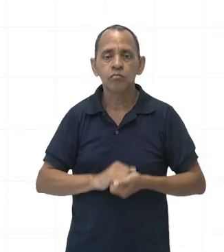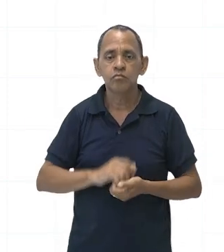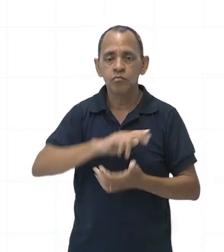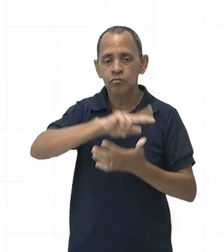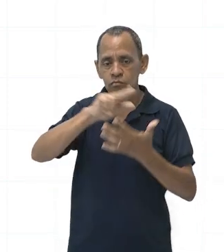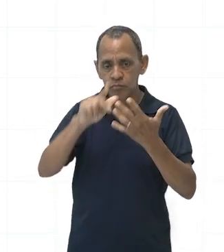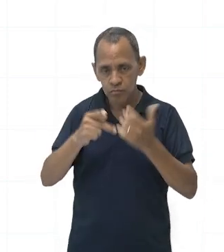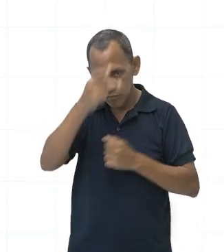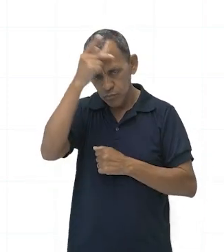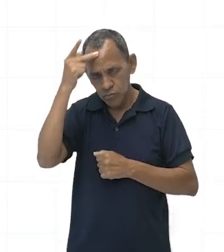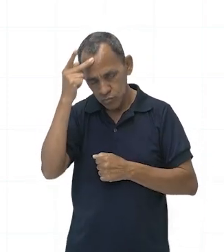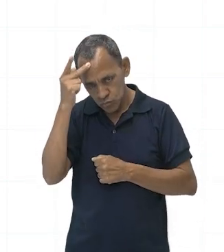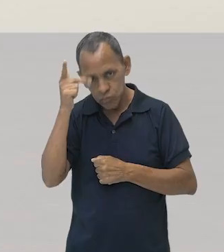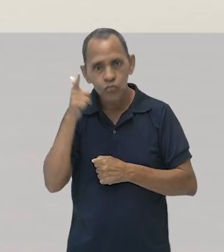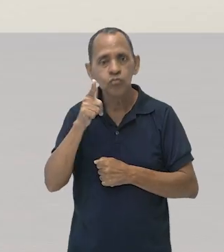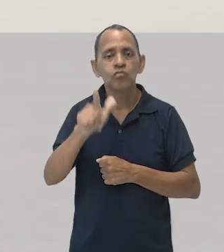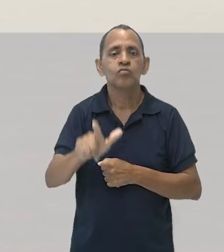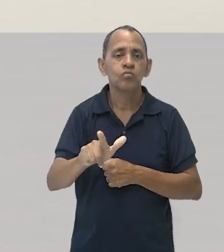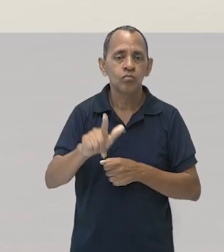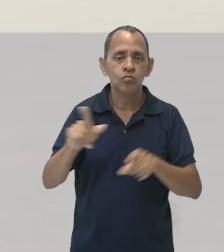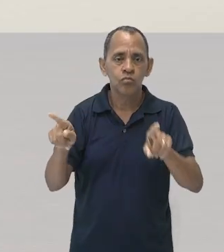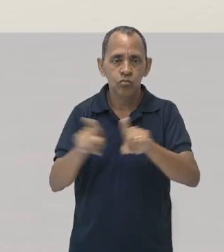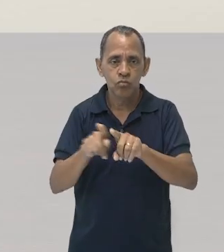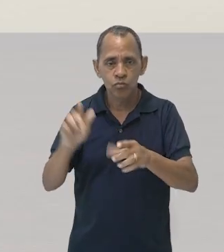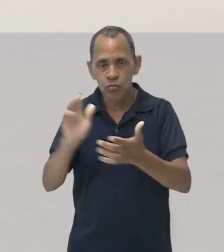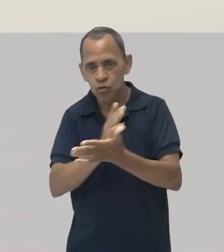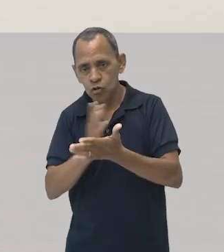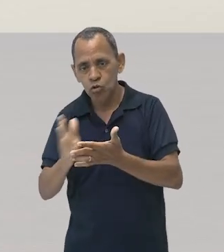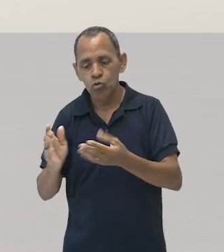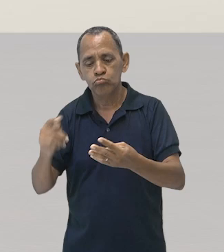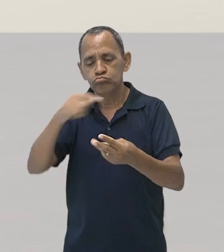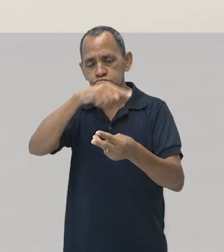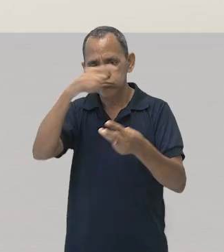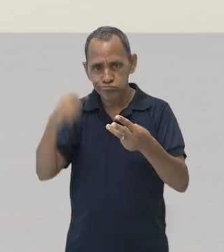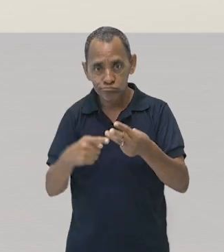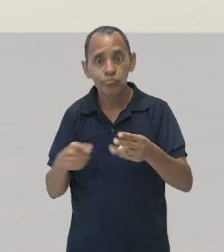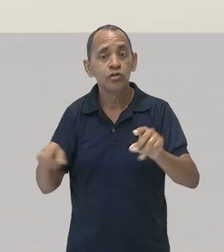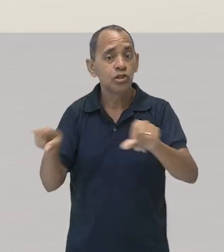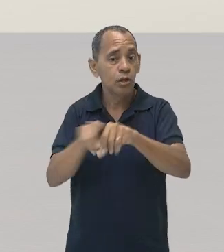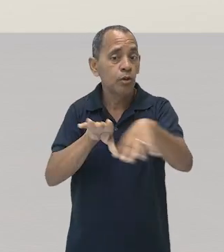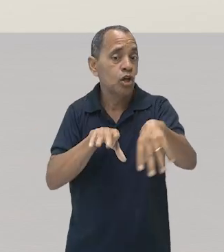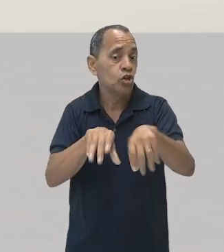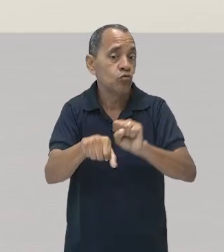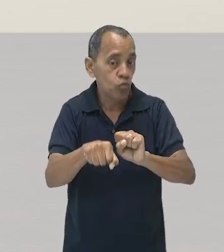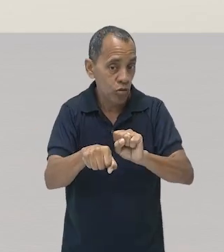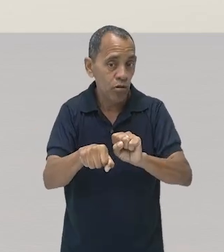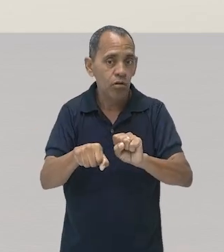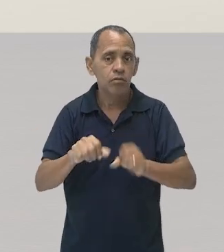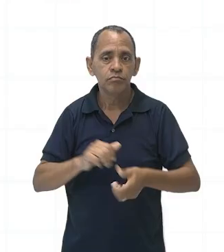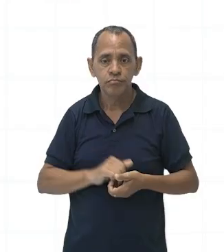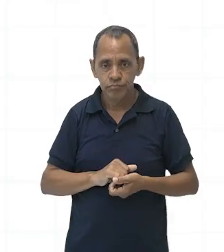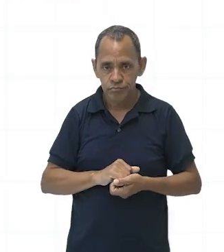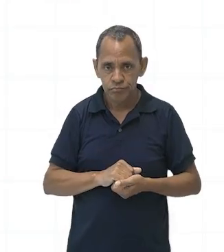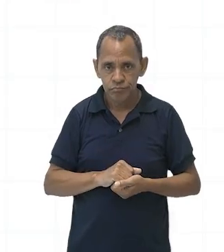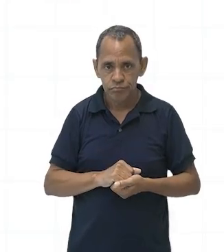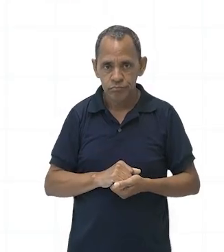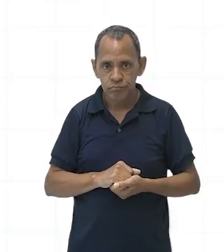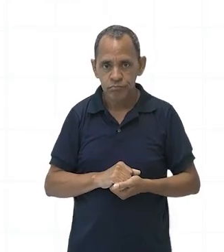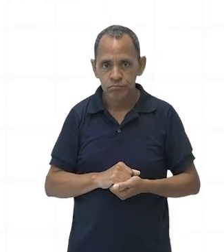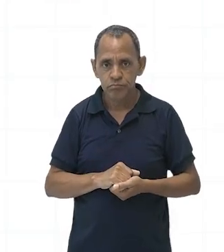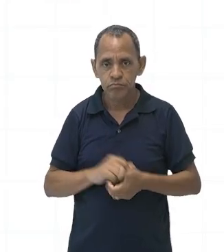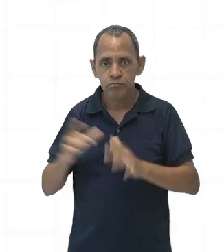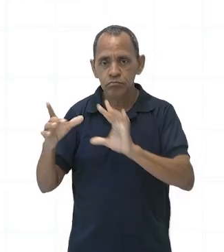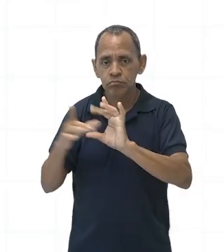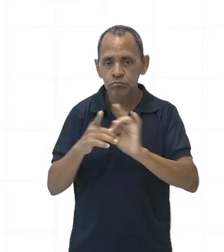formar um técnico em dança, um bacharel em dança ou um licenciado em dança, que é bem interessante também. Outro contexto